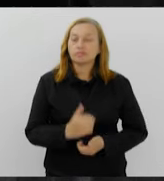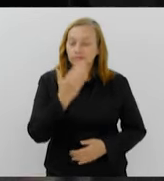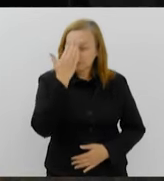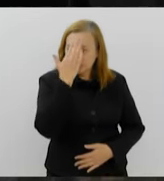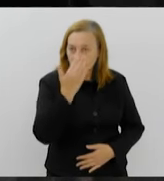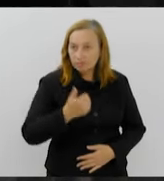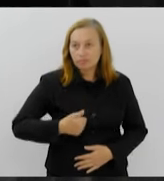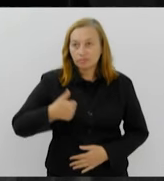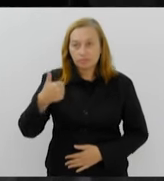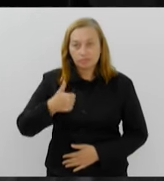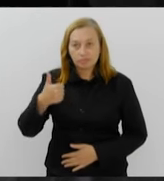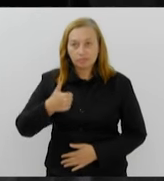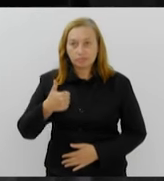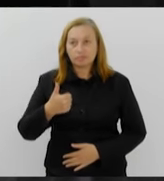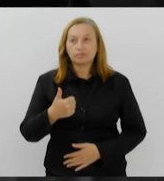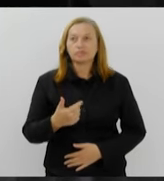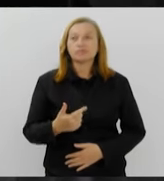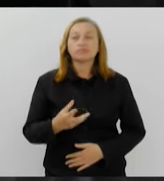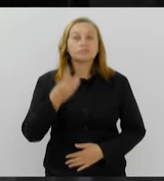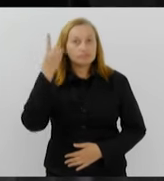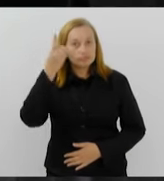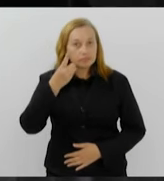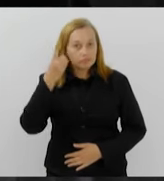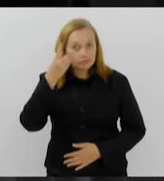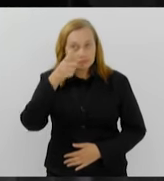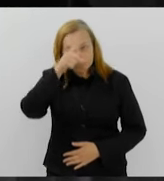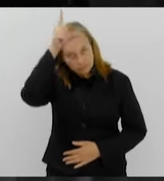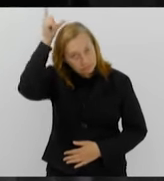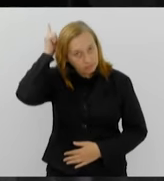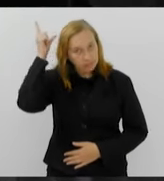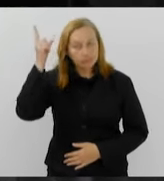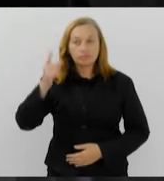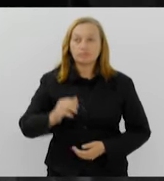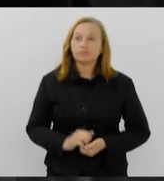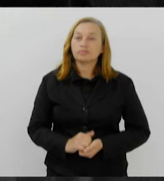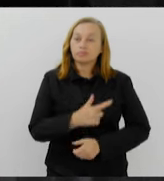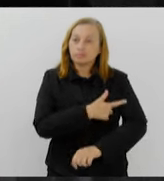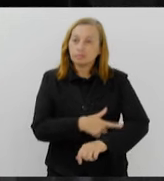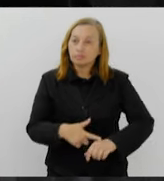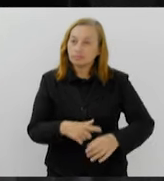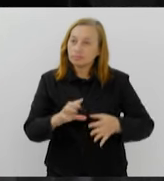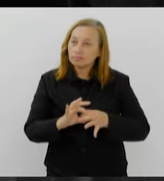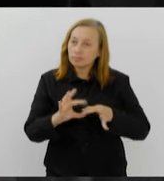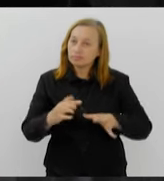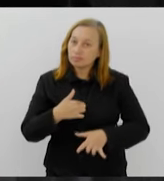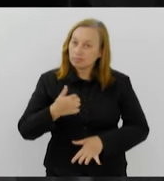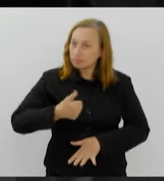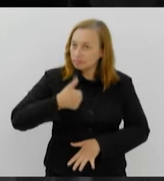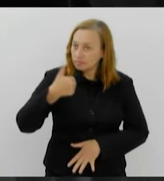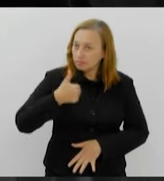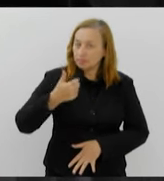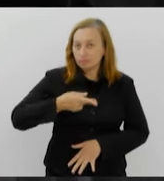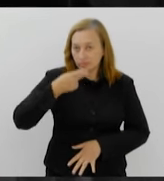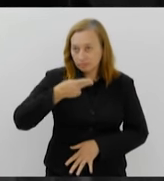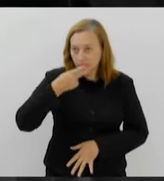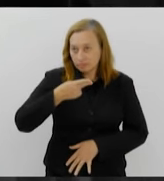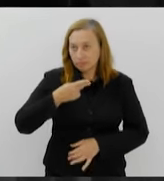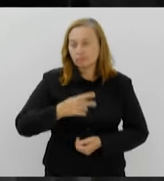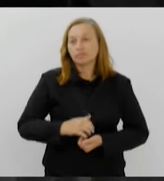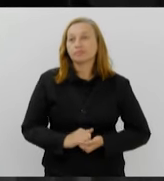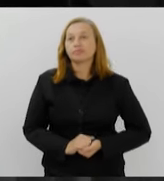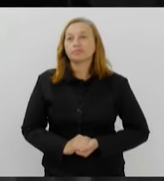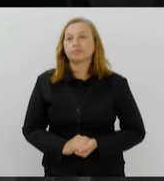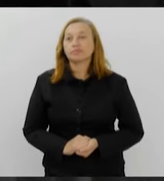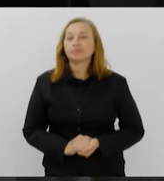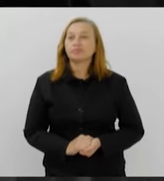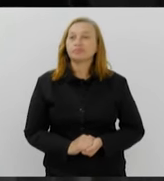primeiro a cordialidade aqui do deputado Luiz Paulo a generosidade de me permitir fazer uso da palavra